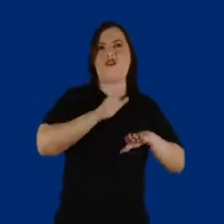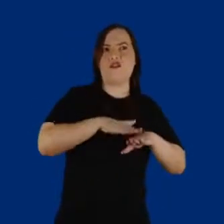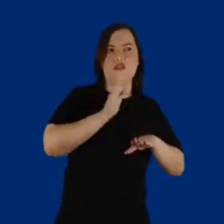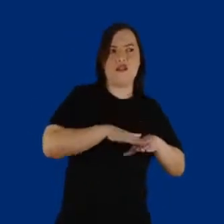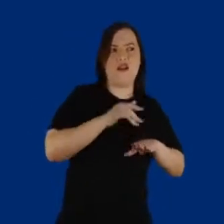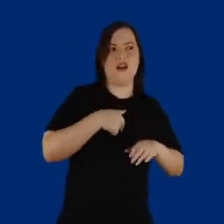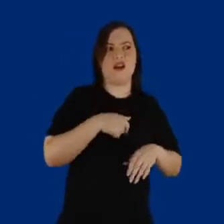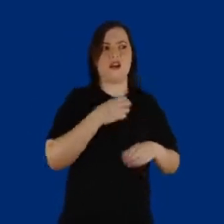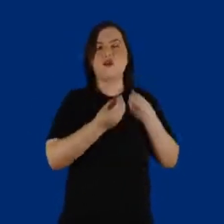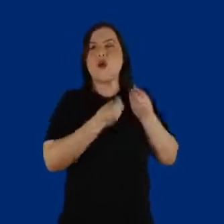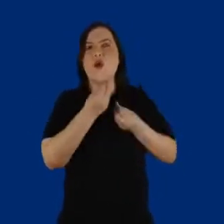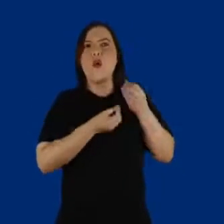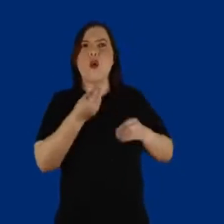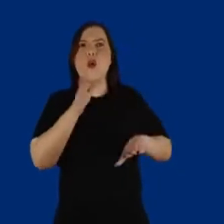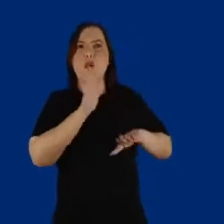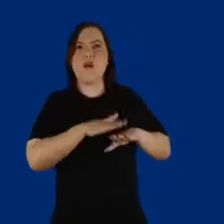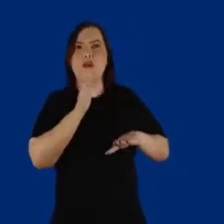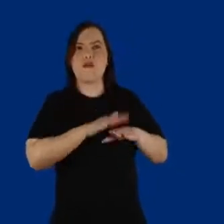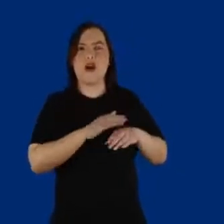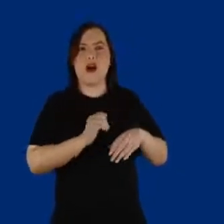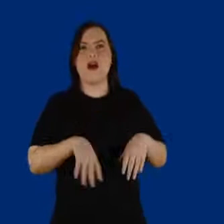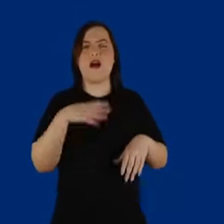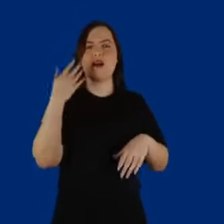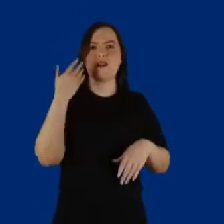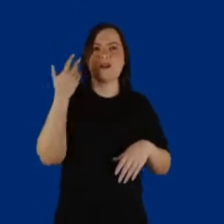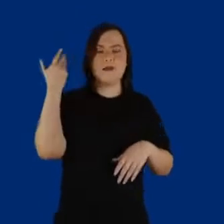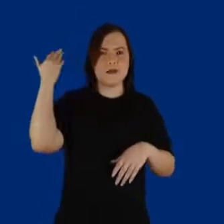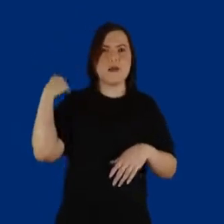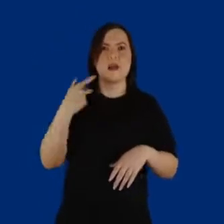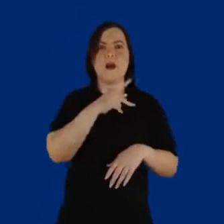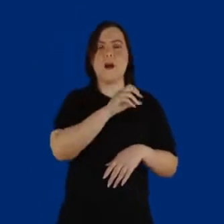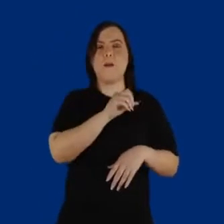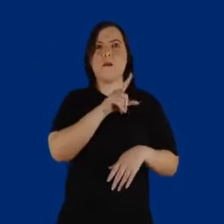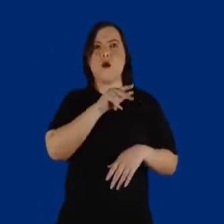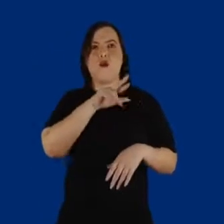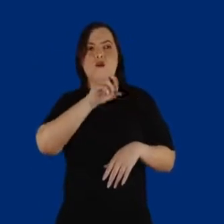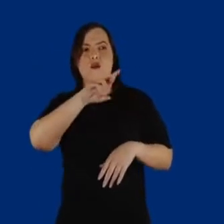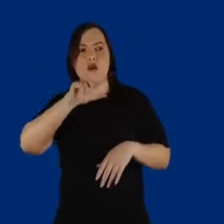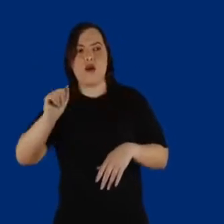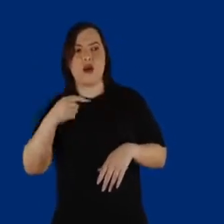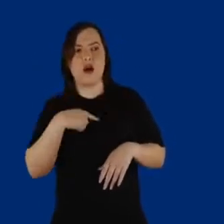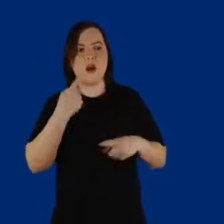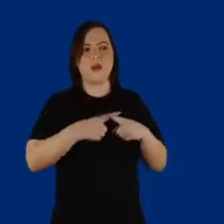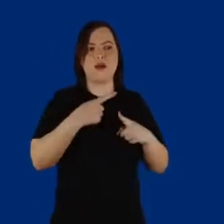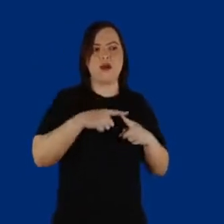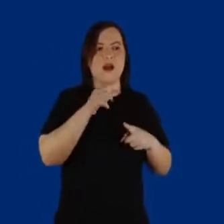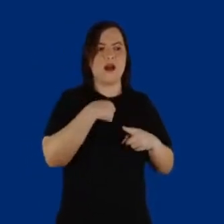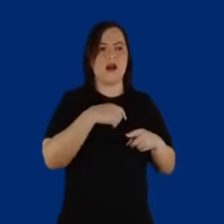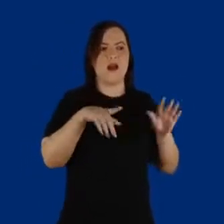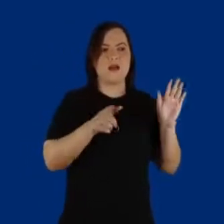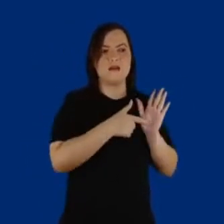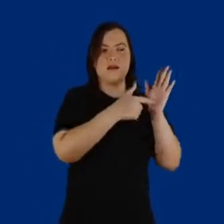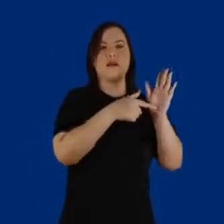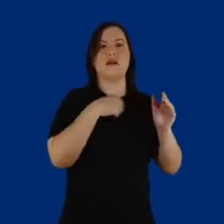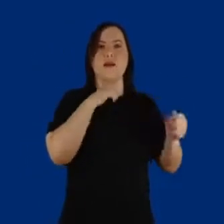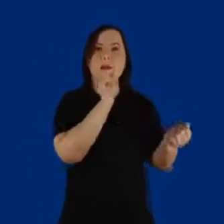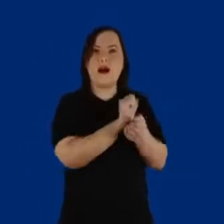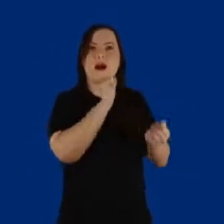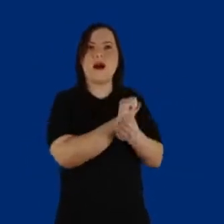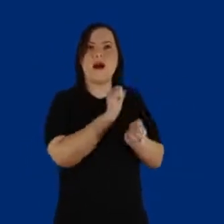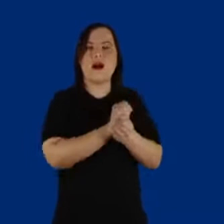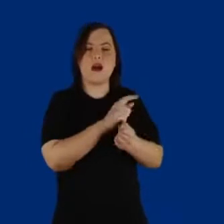que faz a pólvora e faz a pólvora do jeito que a pólvora funciona. Porque senão você bota a pólvora para parar de funcionar. Se